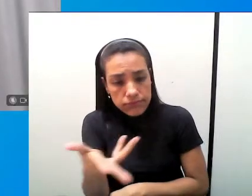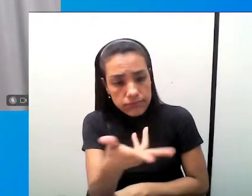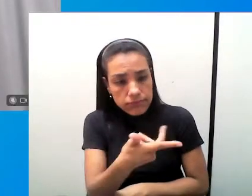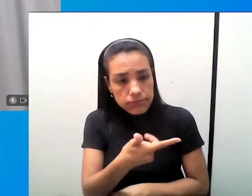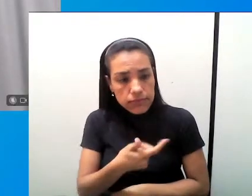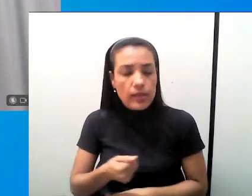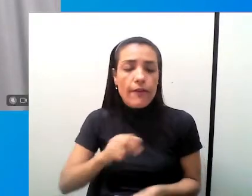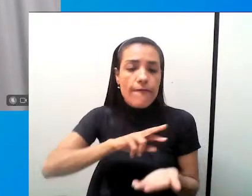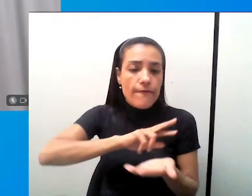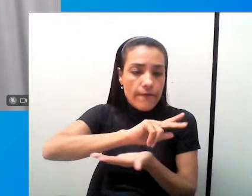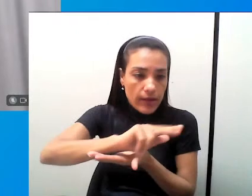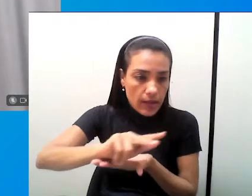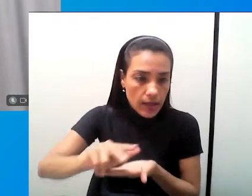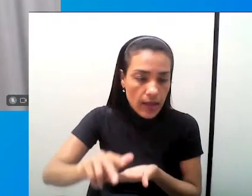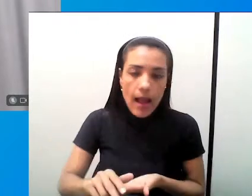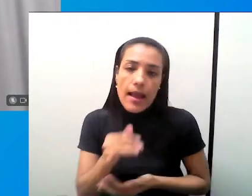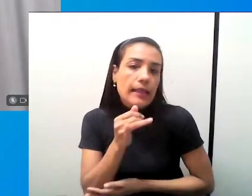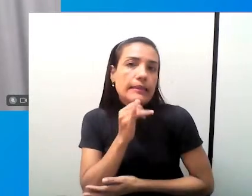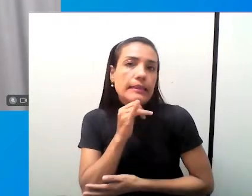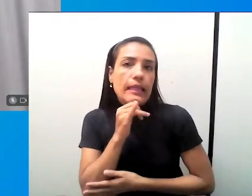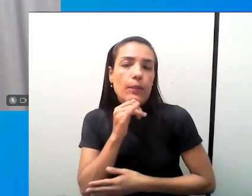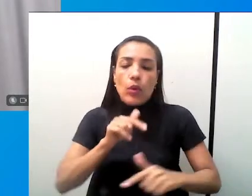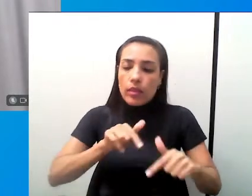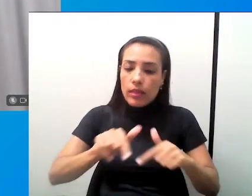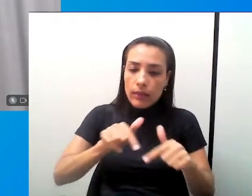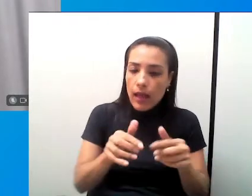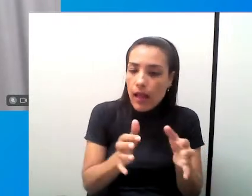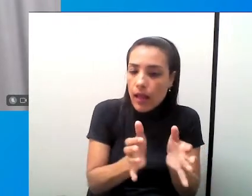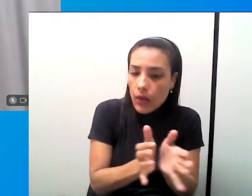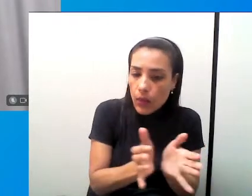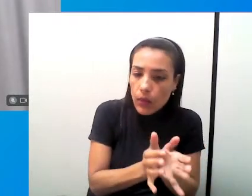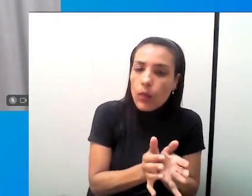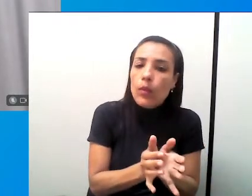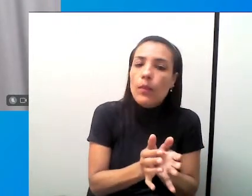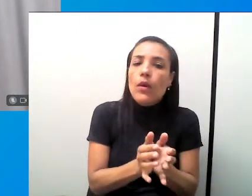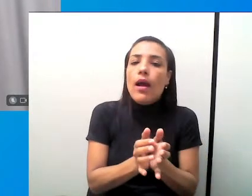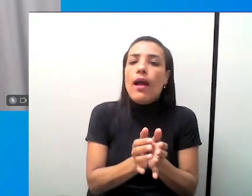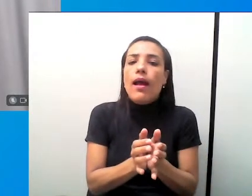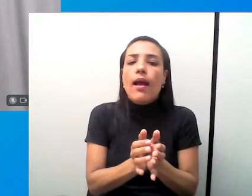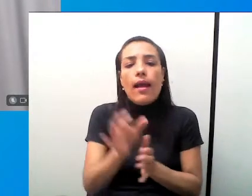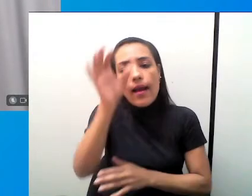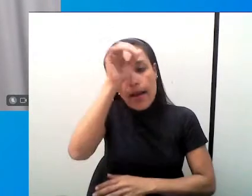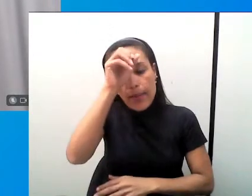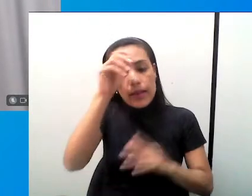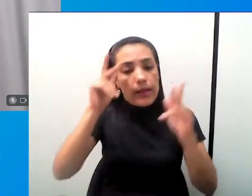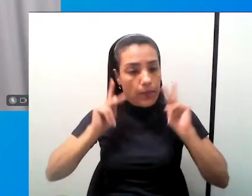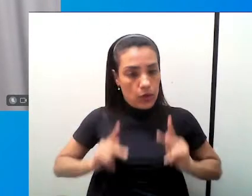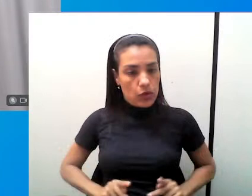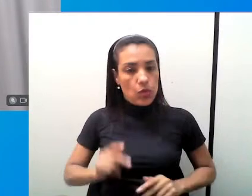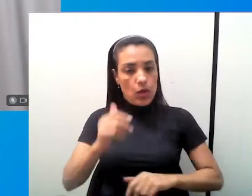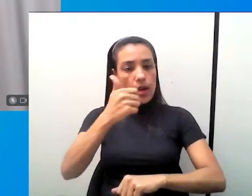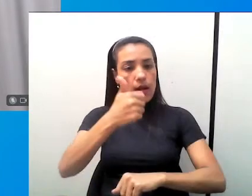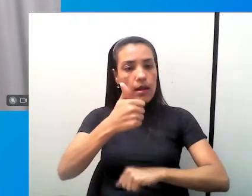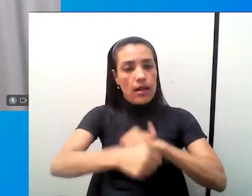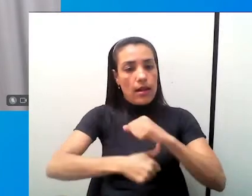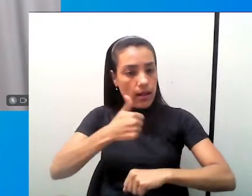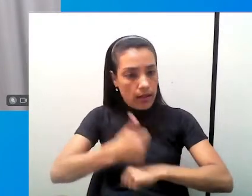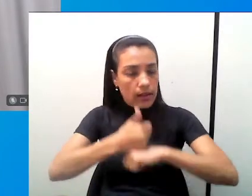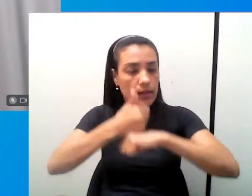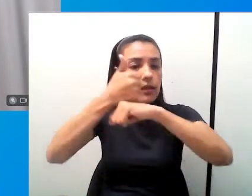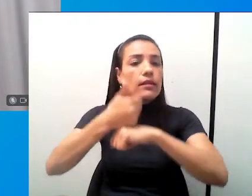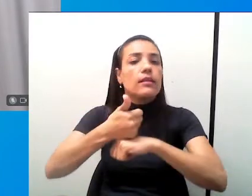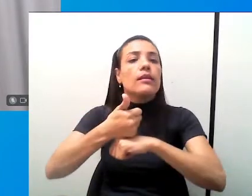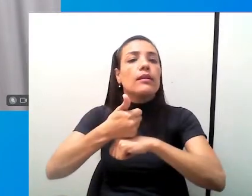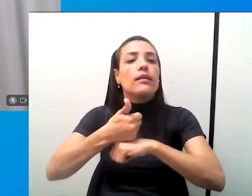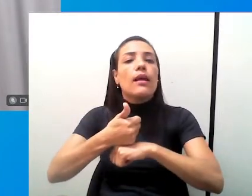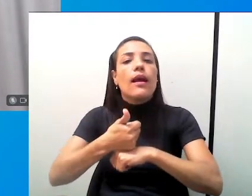como trabalhar em equipe, ter, né, liderança, criatividade, inovação,